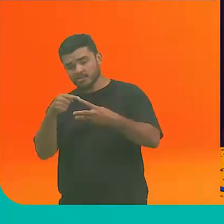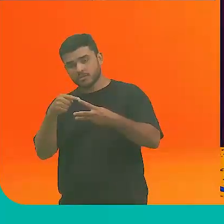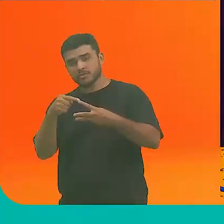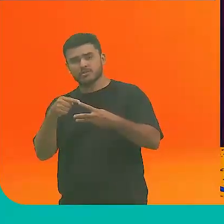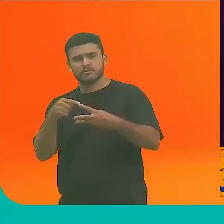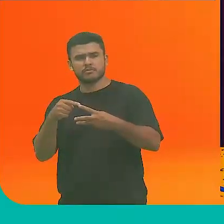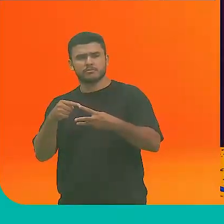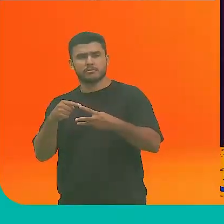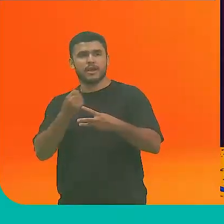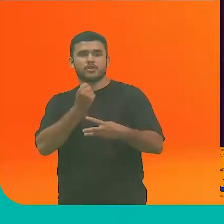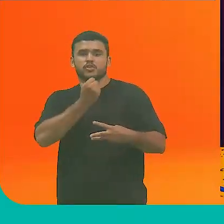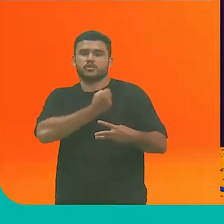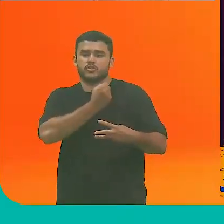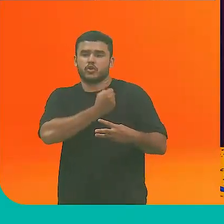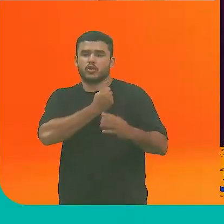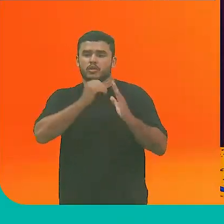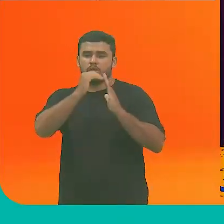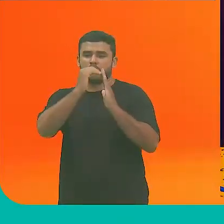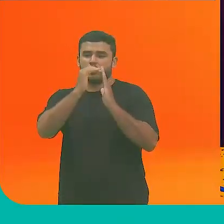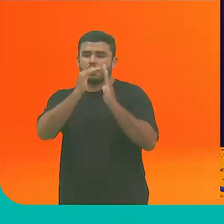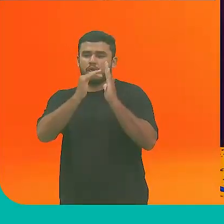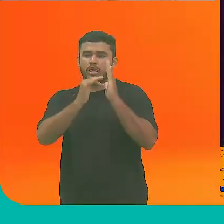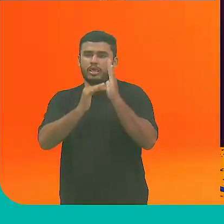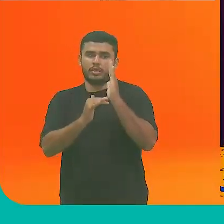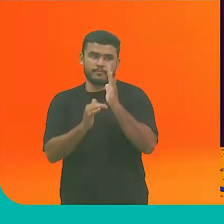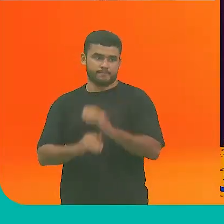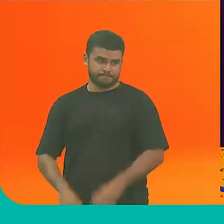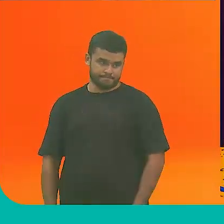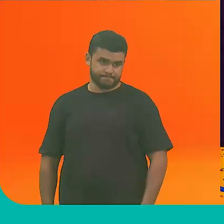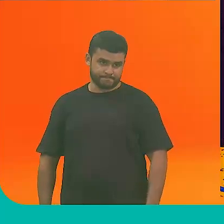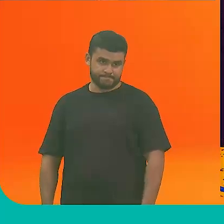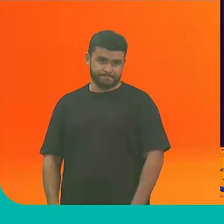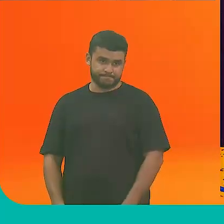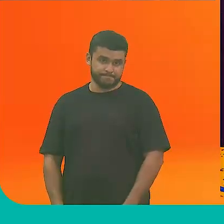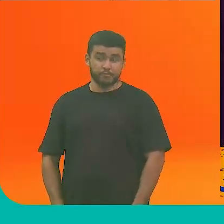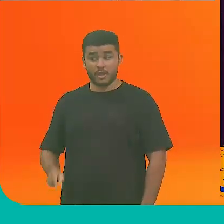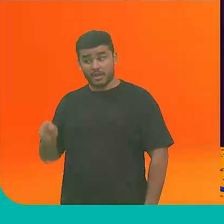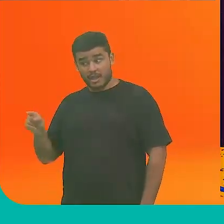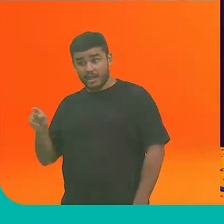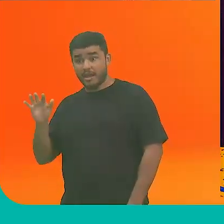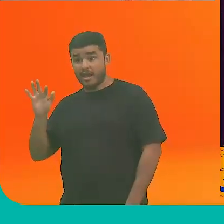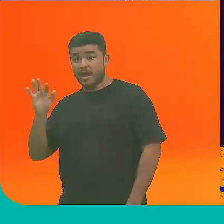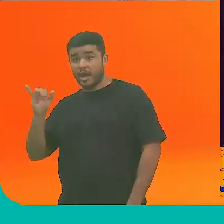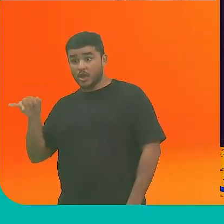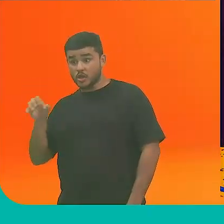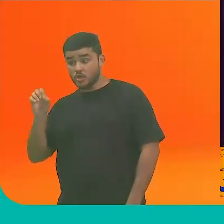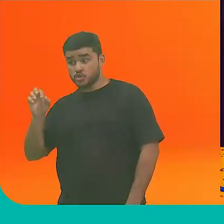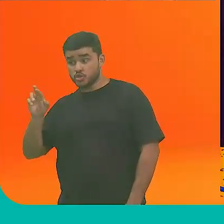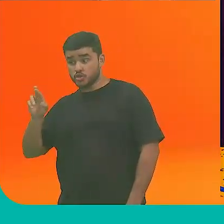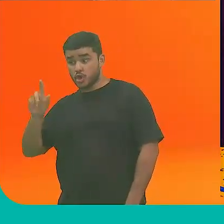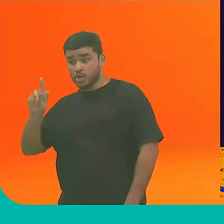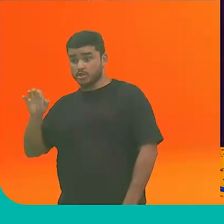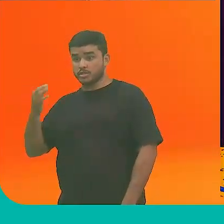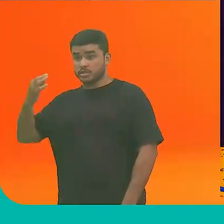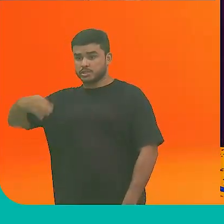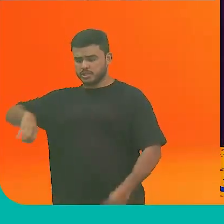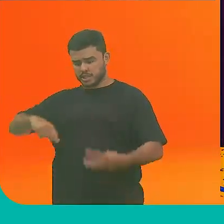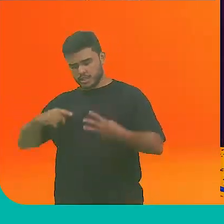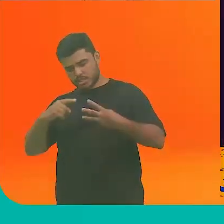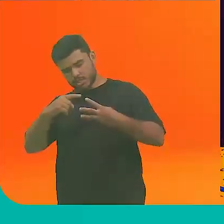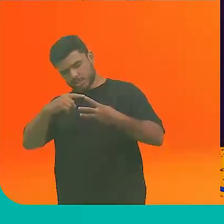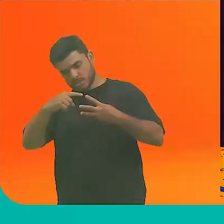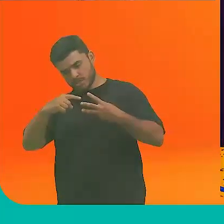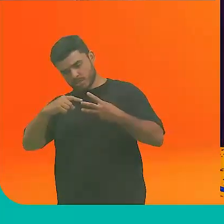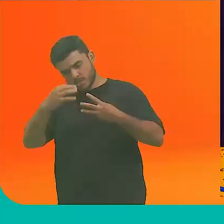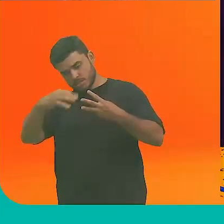a fácil, a sua pontuação ela vai diminuir, tá? Então eu estou falando isso, gente, para que a gente entenda